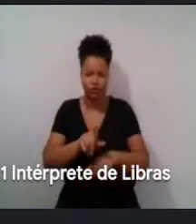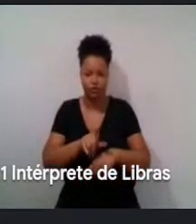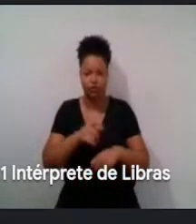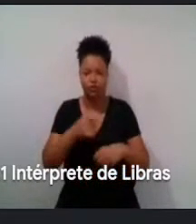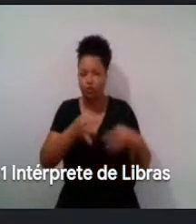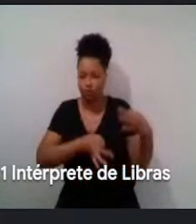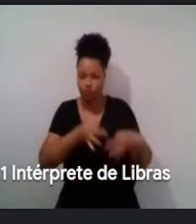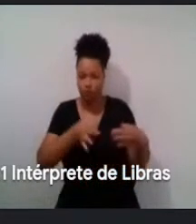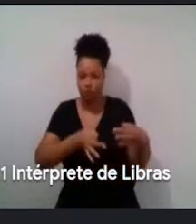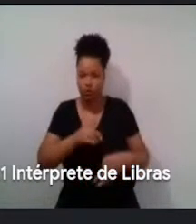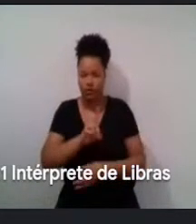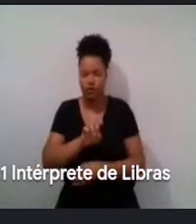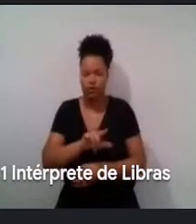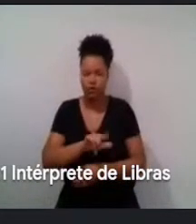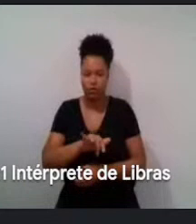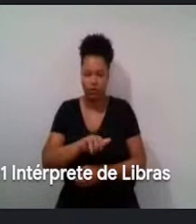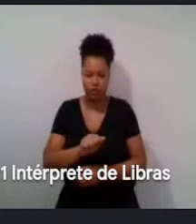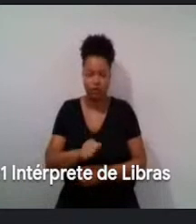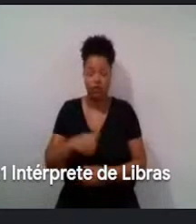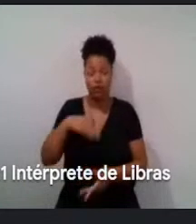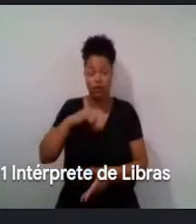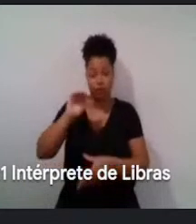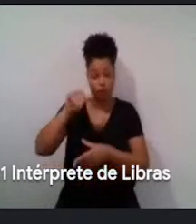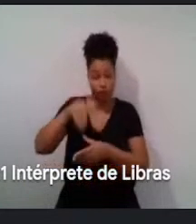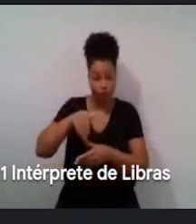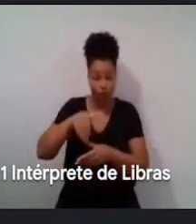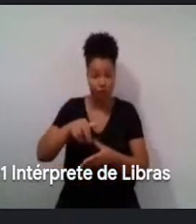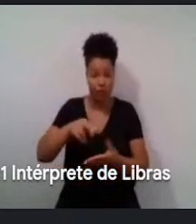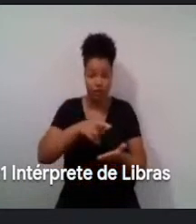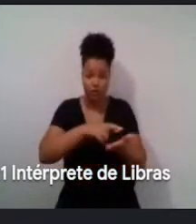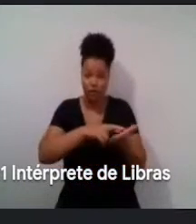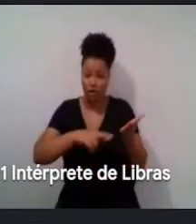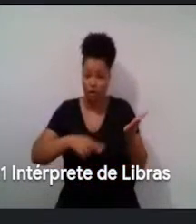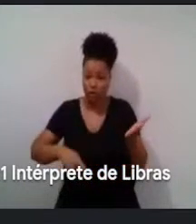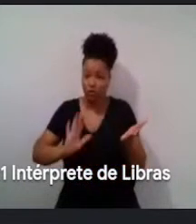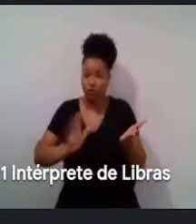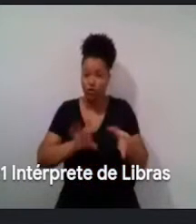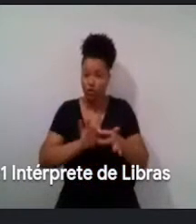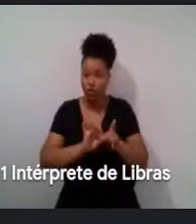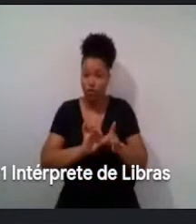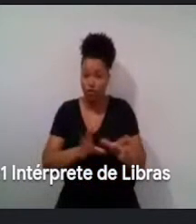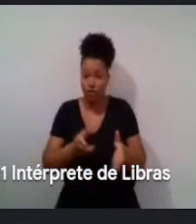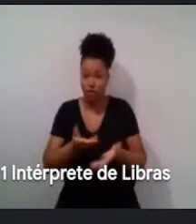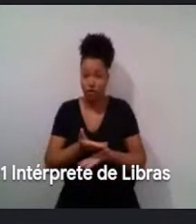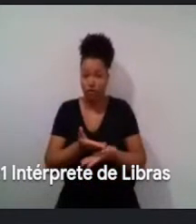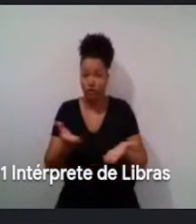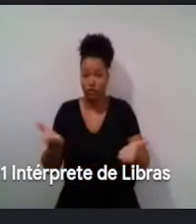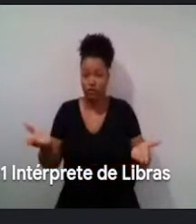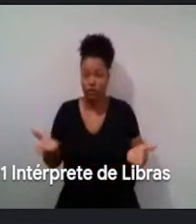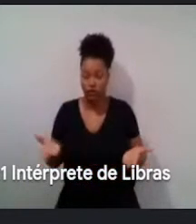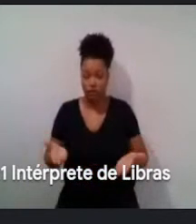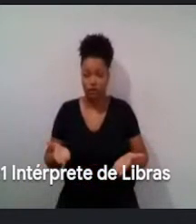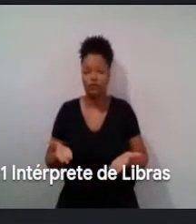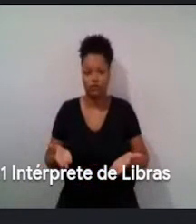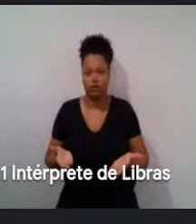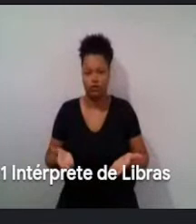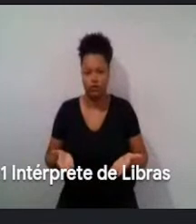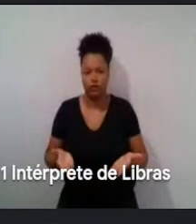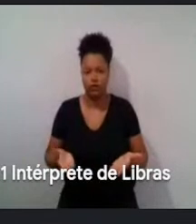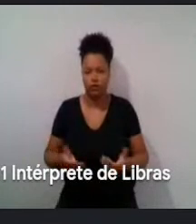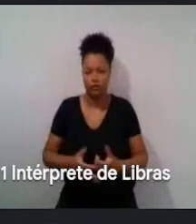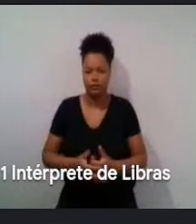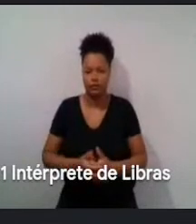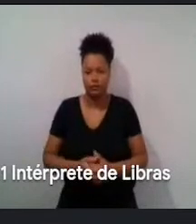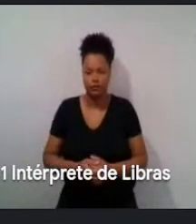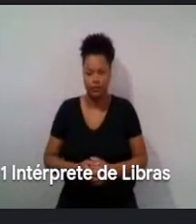Também o voto e o relatório já foram disponibilizados às vossas excelências. Eu vou